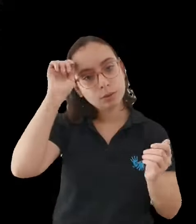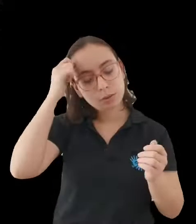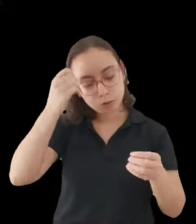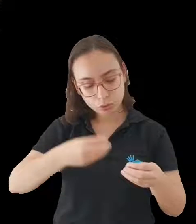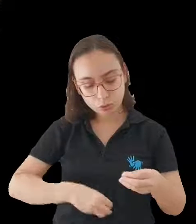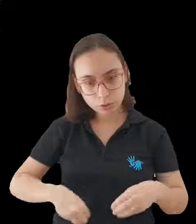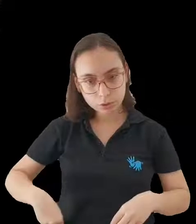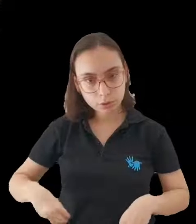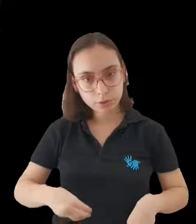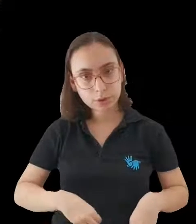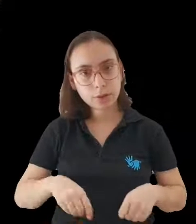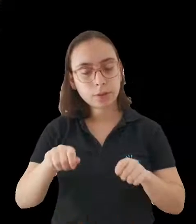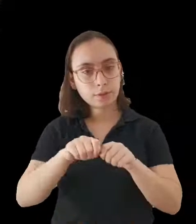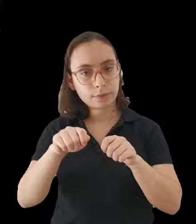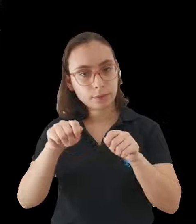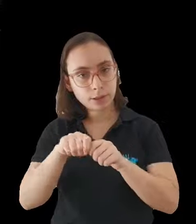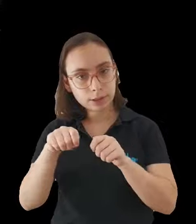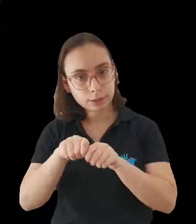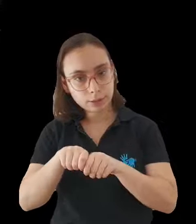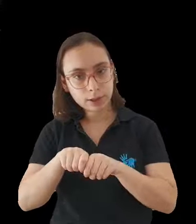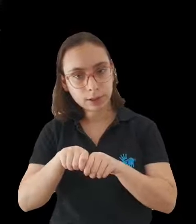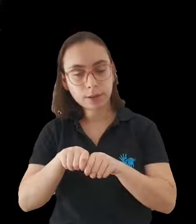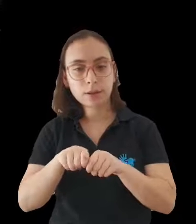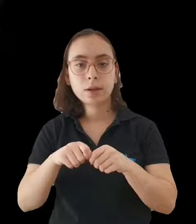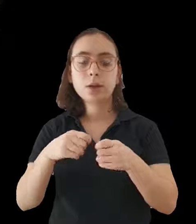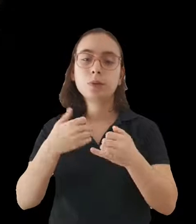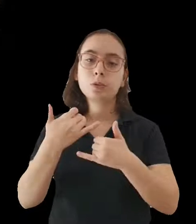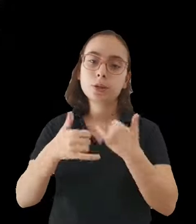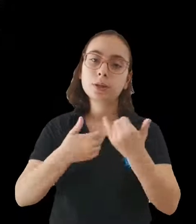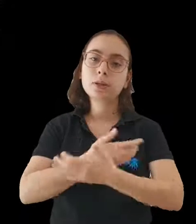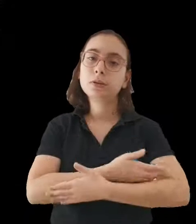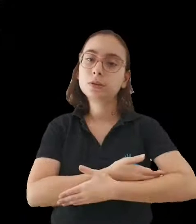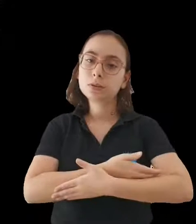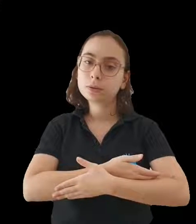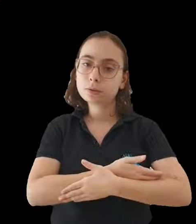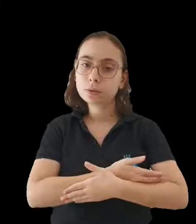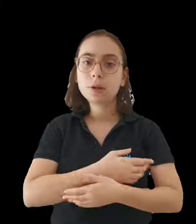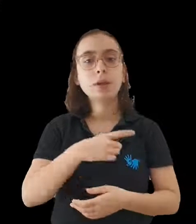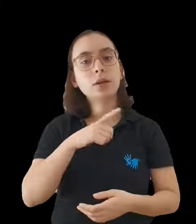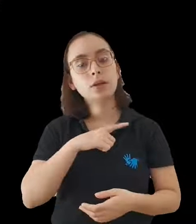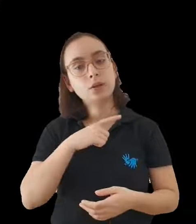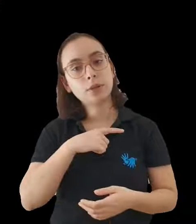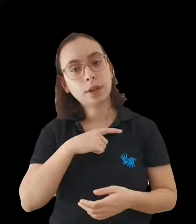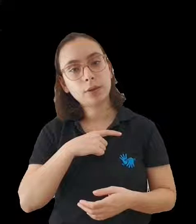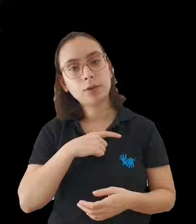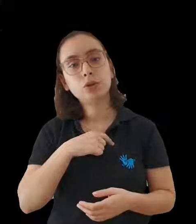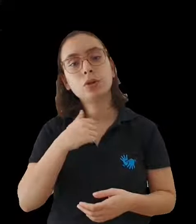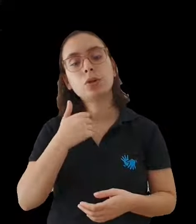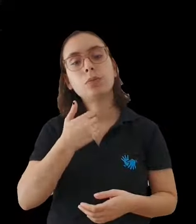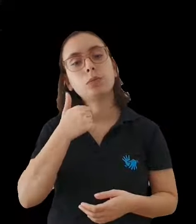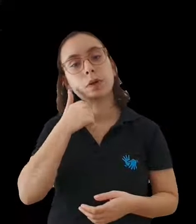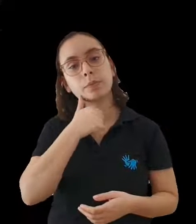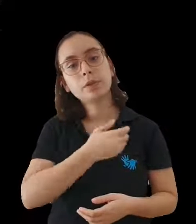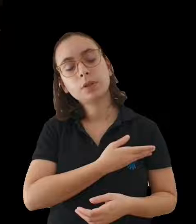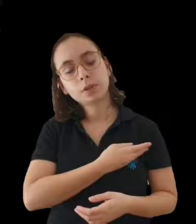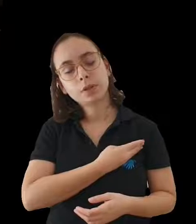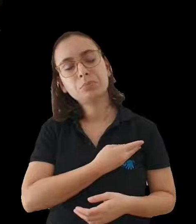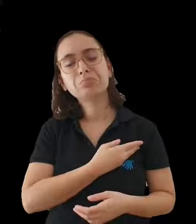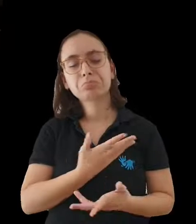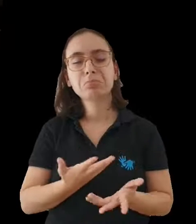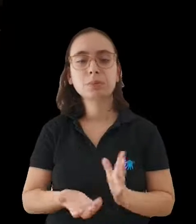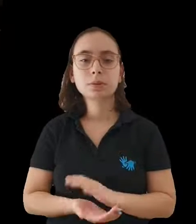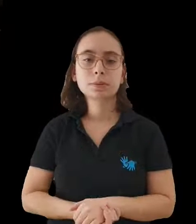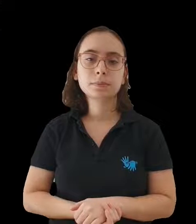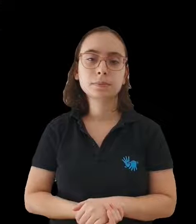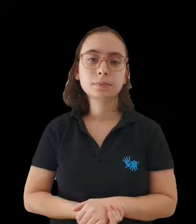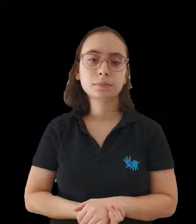faziam bonequinhos para os seus filhos, né? Então, eu tenho aqui uma amiga minha querida me deu, eu tenho guardadinho. Então, eu trouxe,